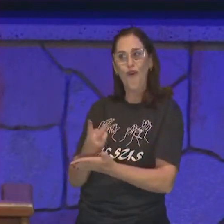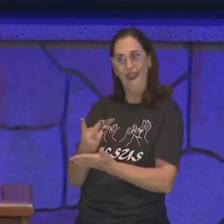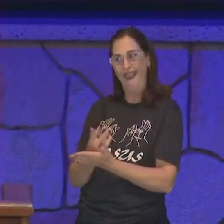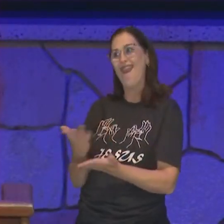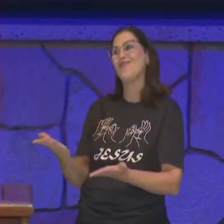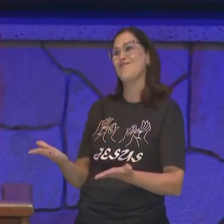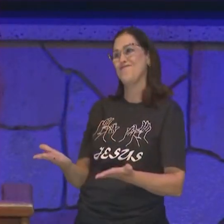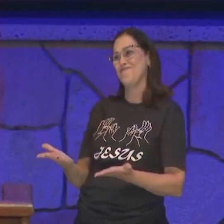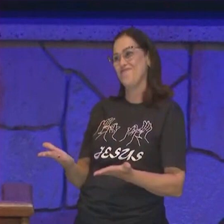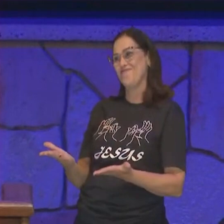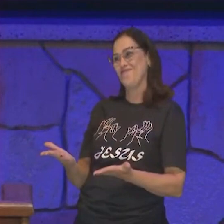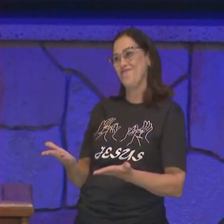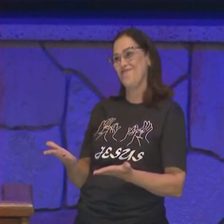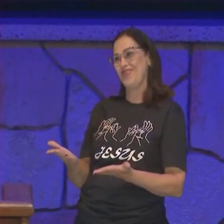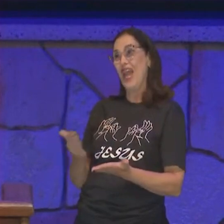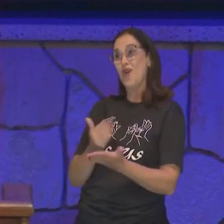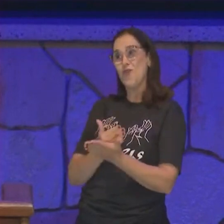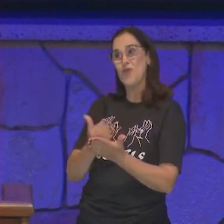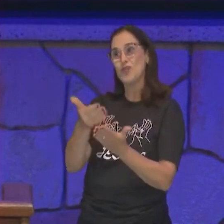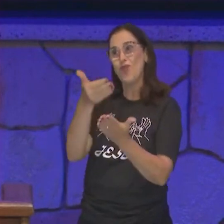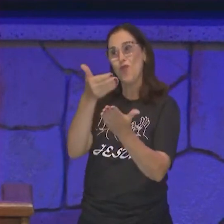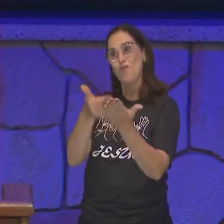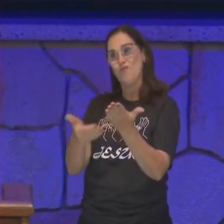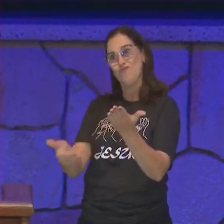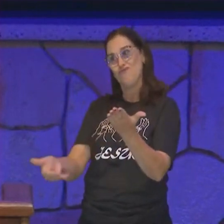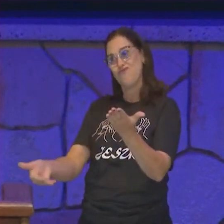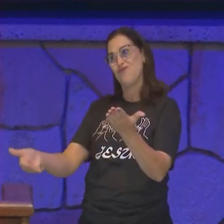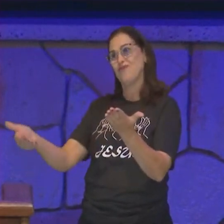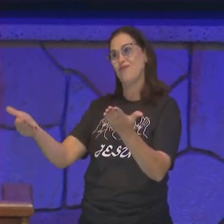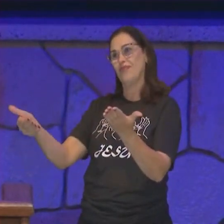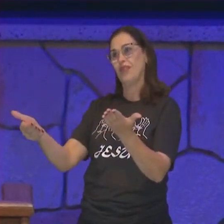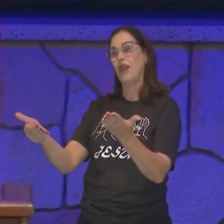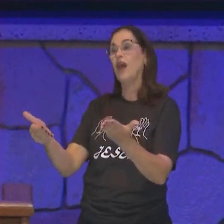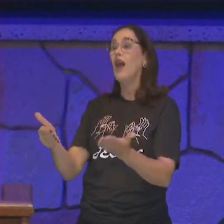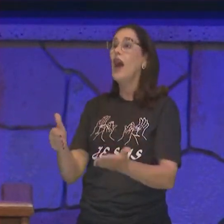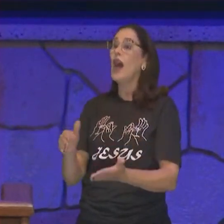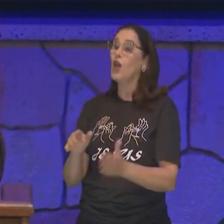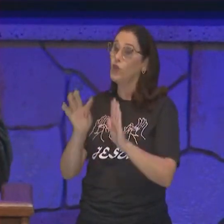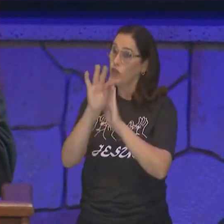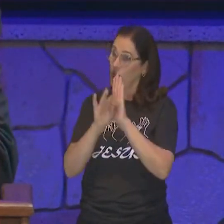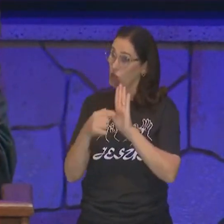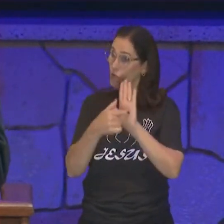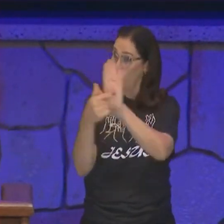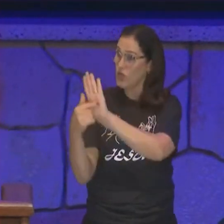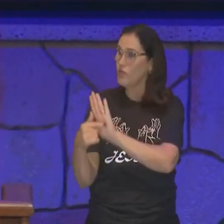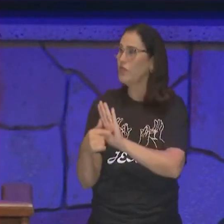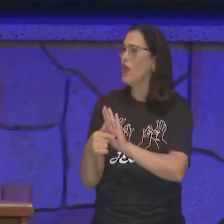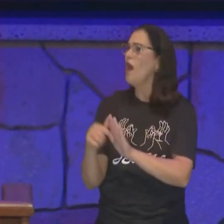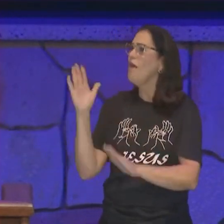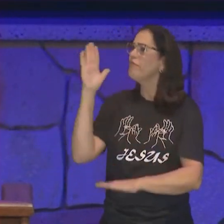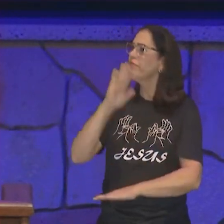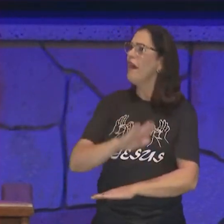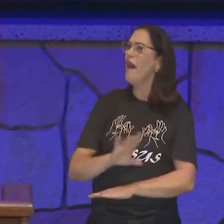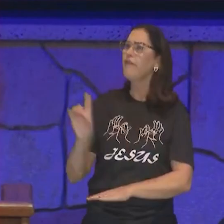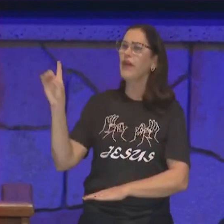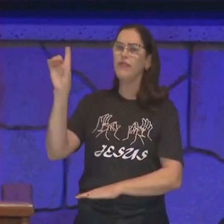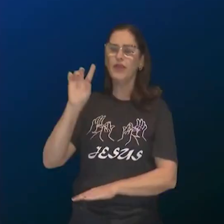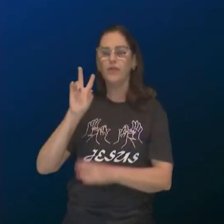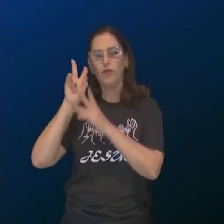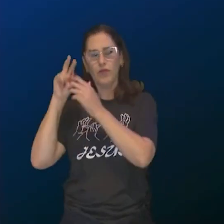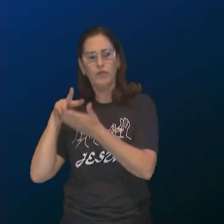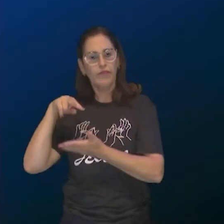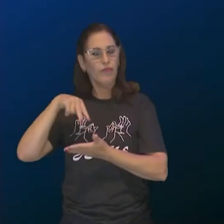iniciou-se a sua queda. Uma tarde, diz o texto, levantou-se Davi do seu leito e